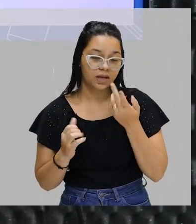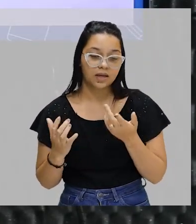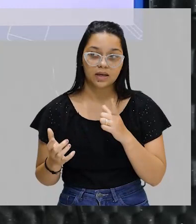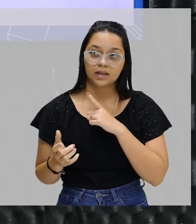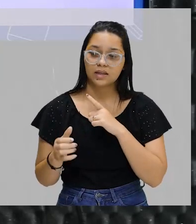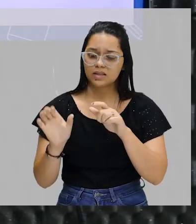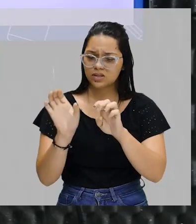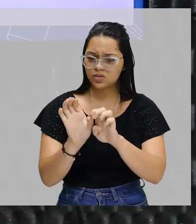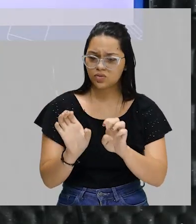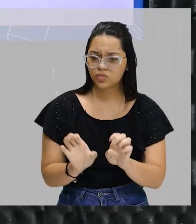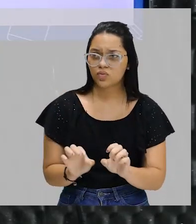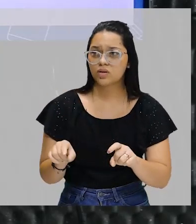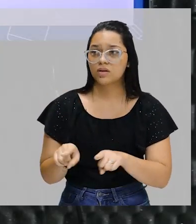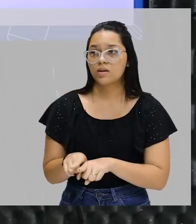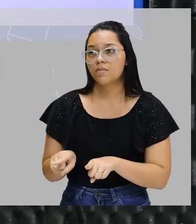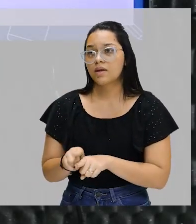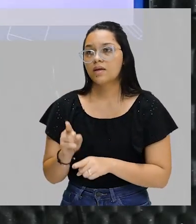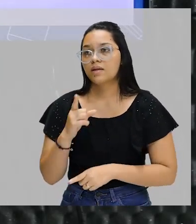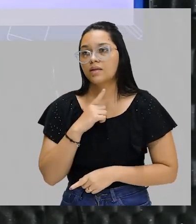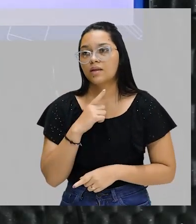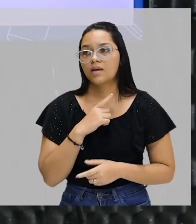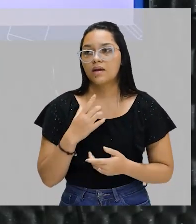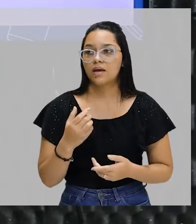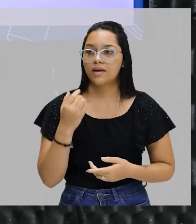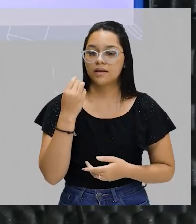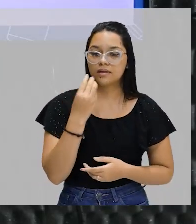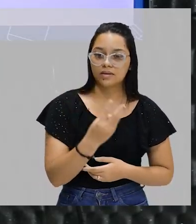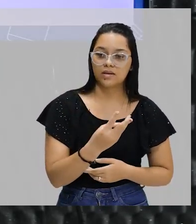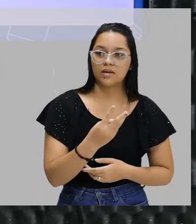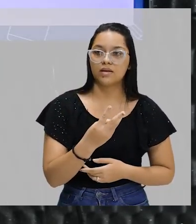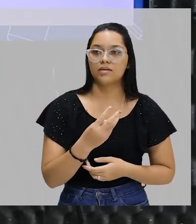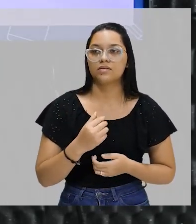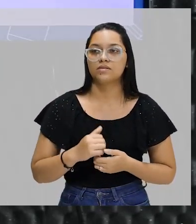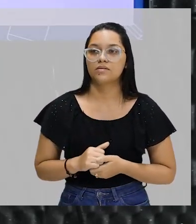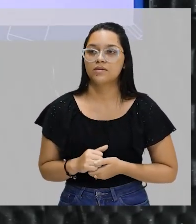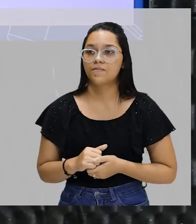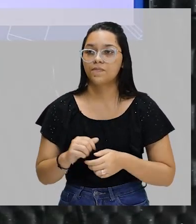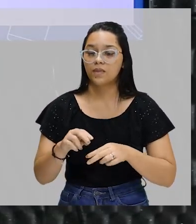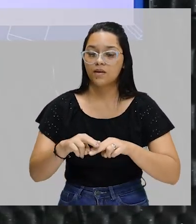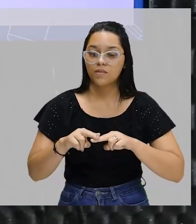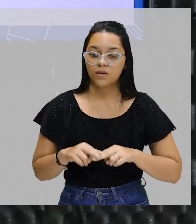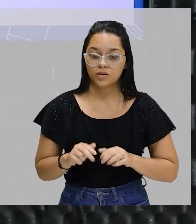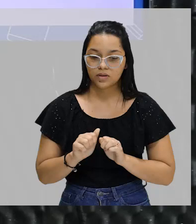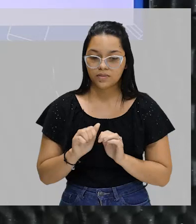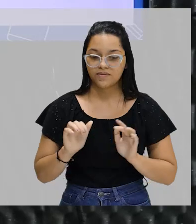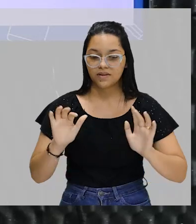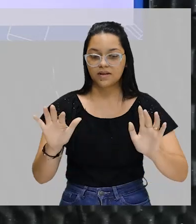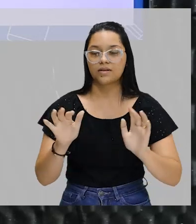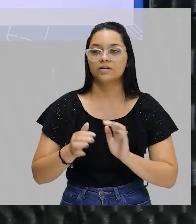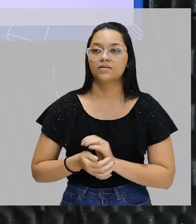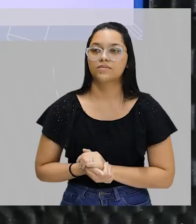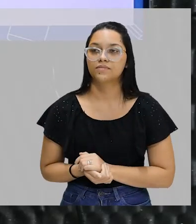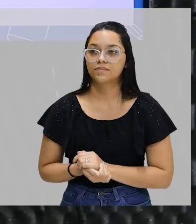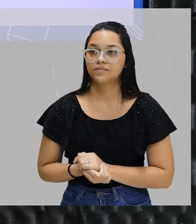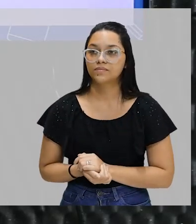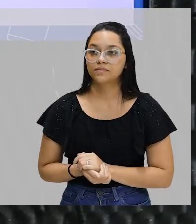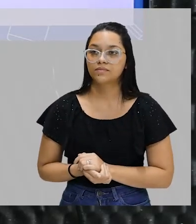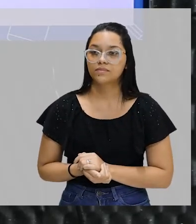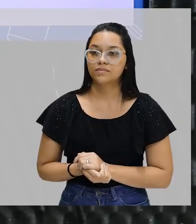essa estrutura nós temos 3 extremidades, por isso ramificado,